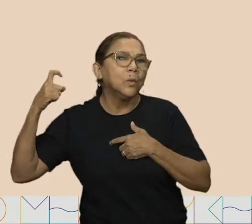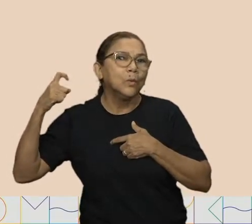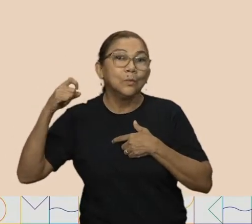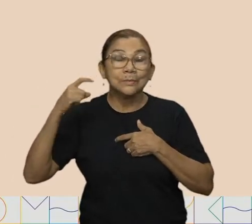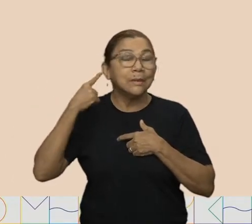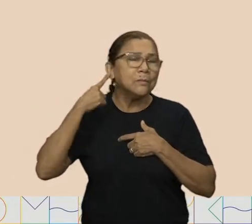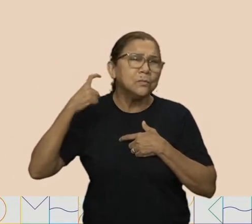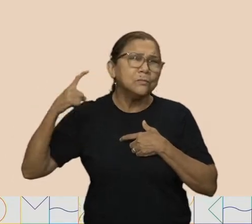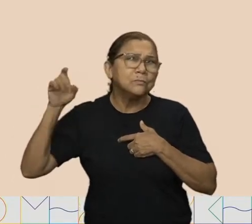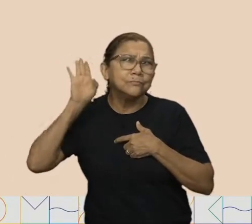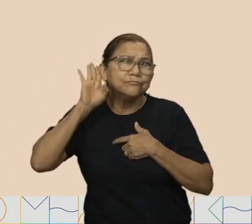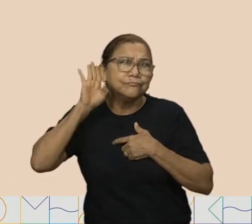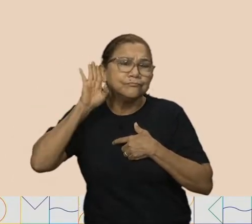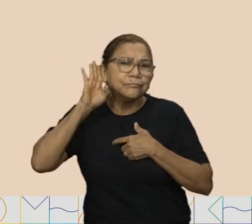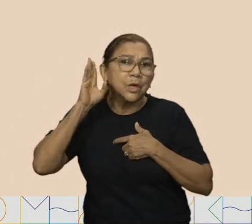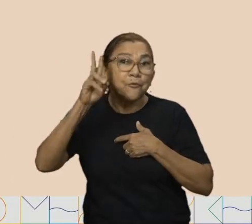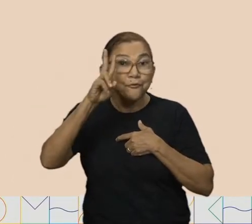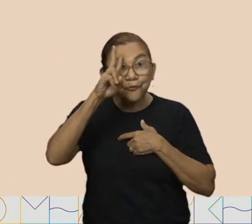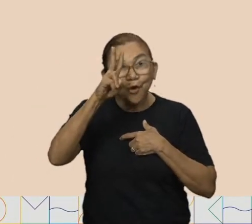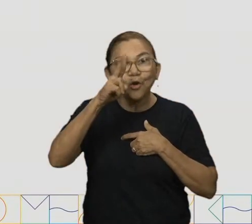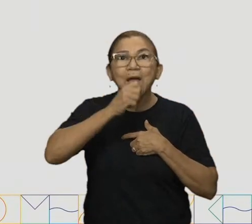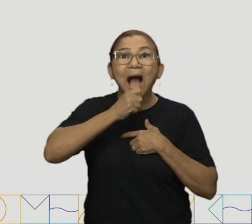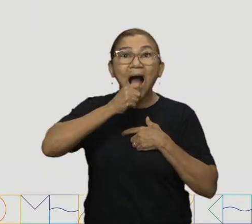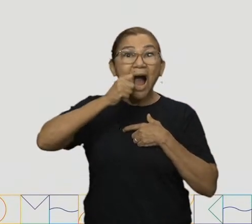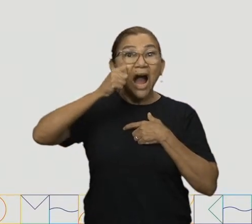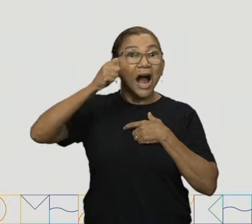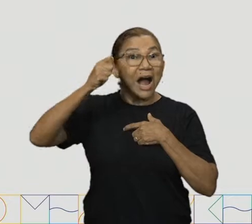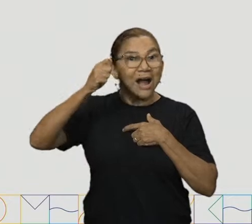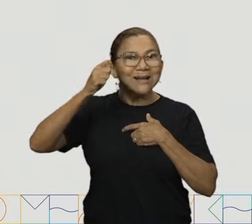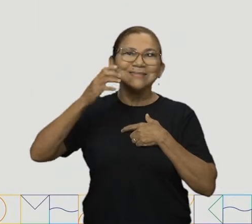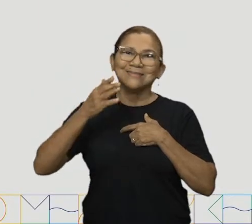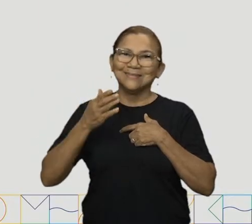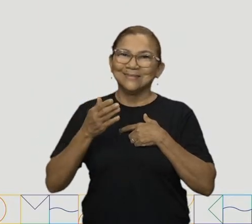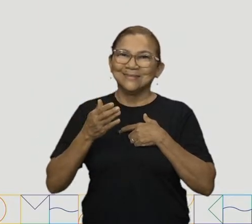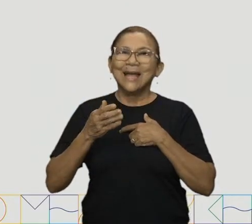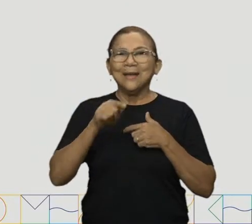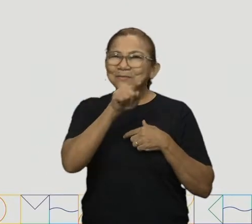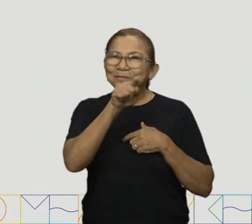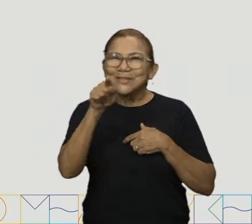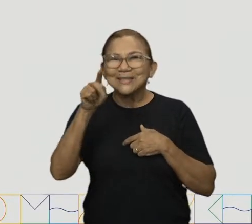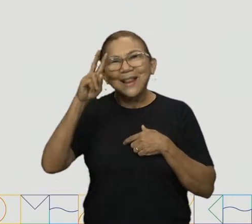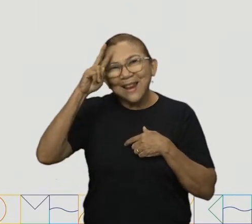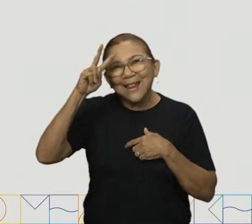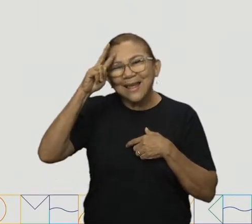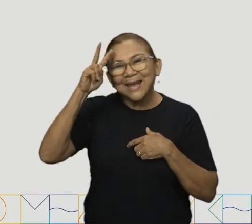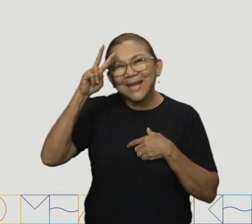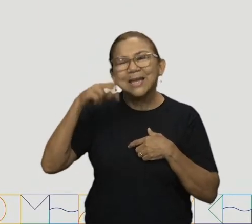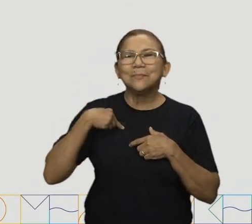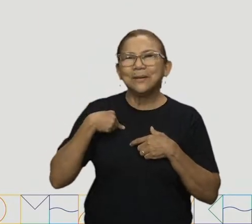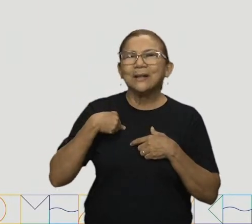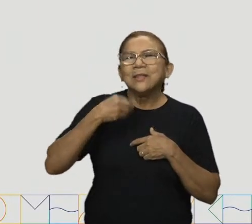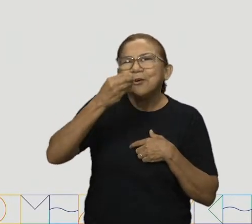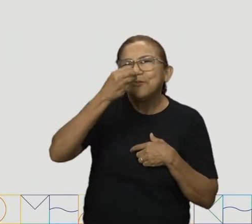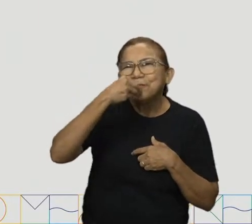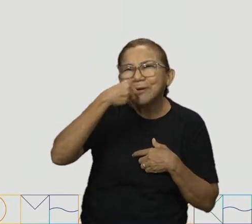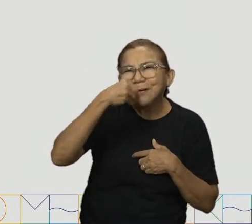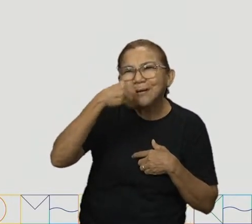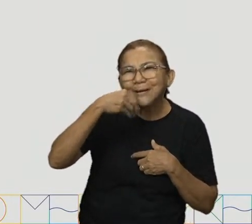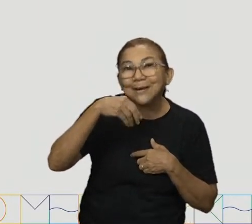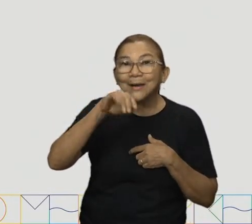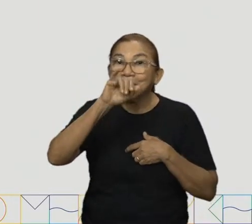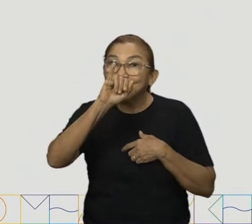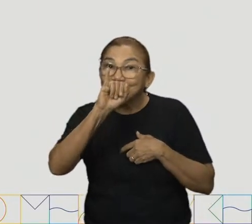A gente vai ver mais em algumas outras palavras. Vamos para o próximo. Aí, vocês lembram que a semivogal é aquela que é mais